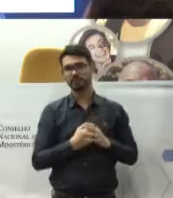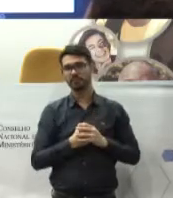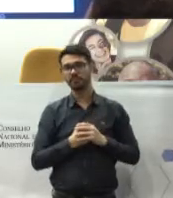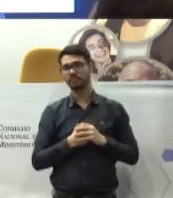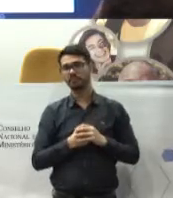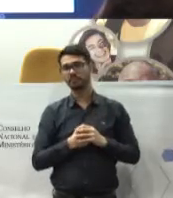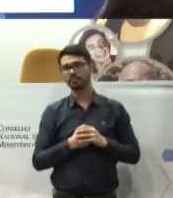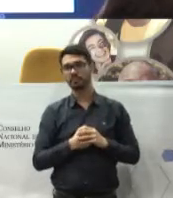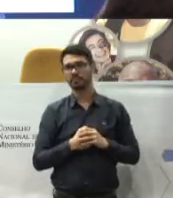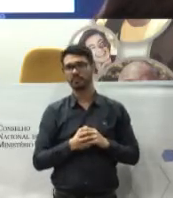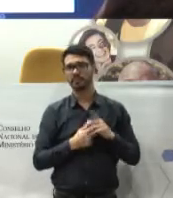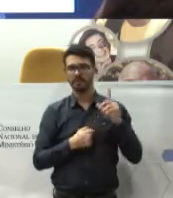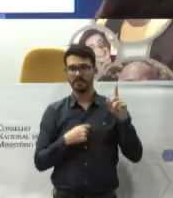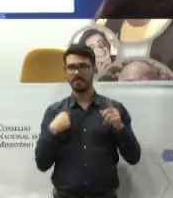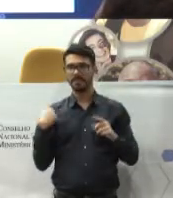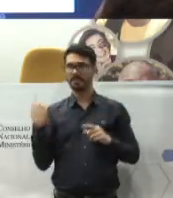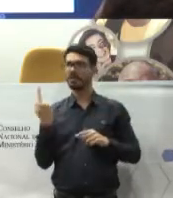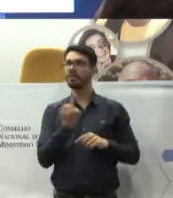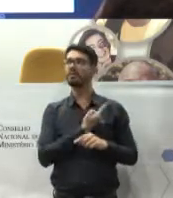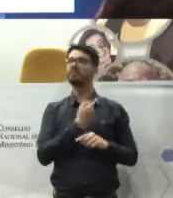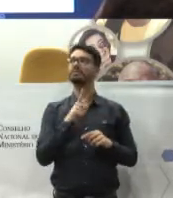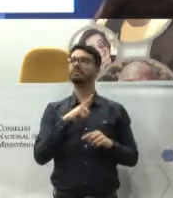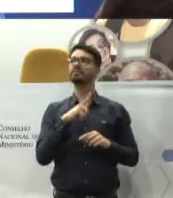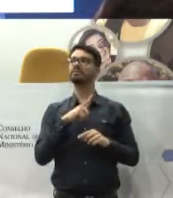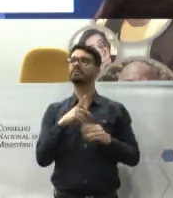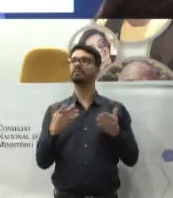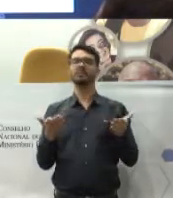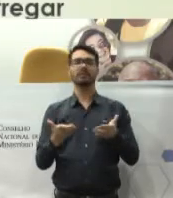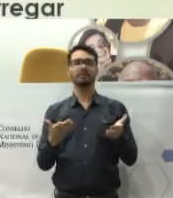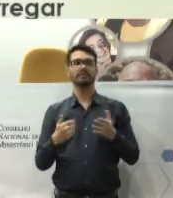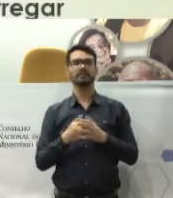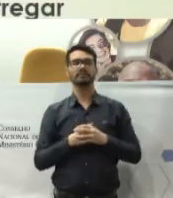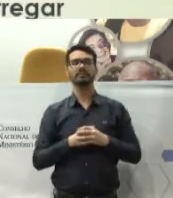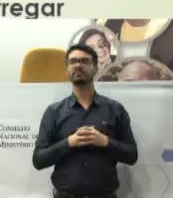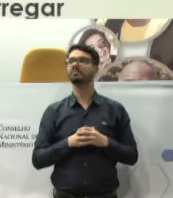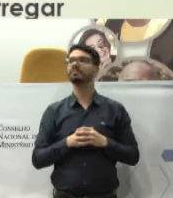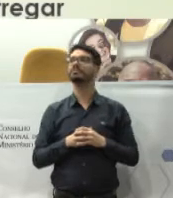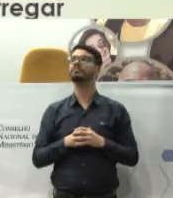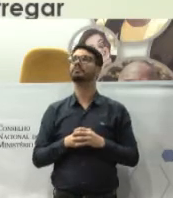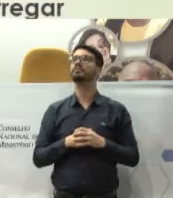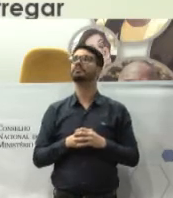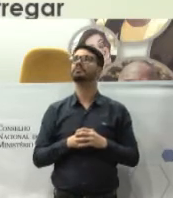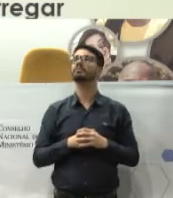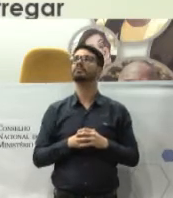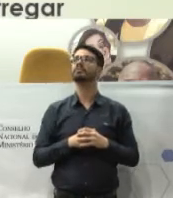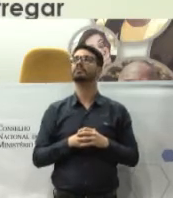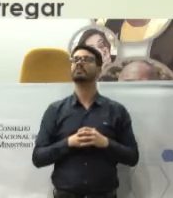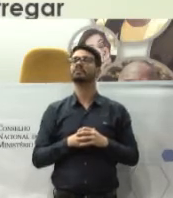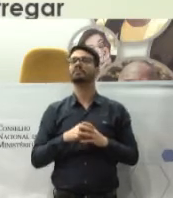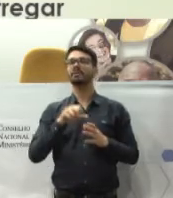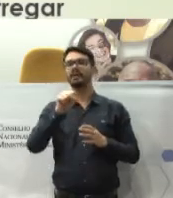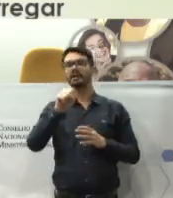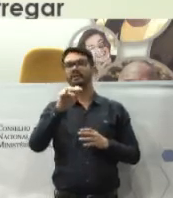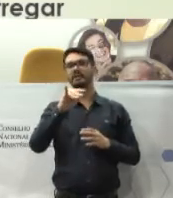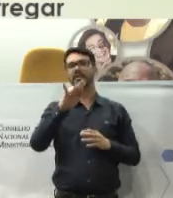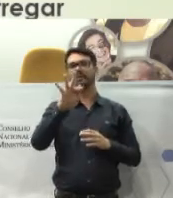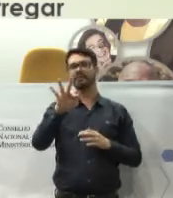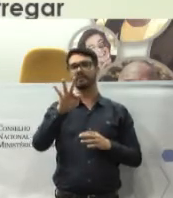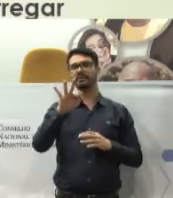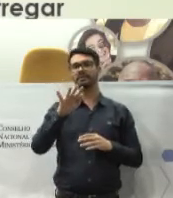E a gente tem, nós temos, como nós vamos ver a partir de agora, ali nessa ação, o STF